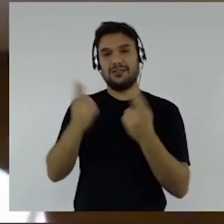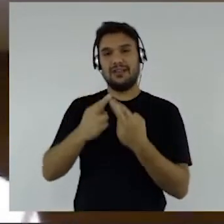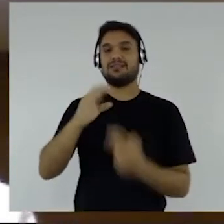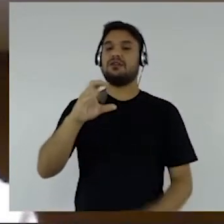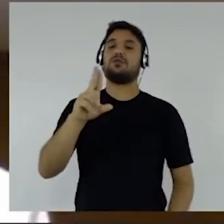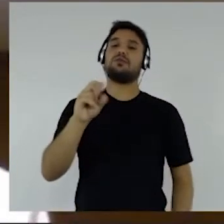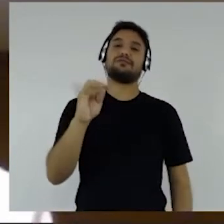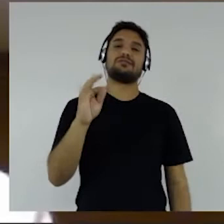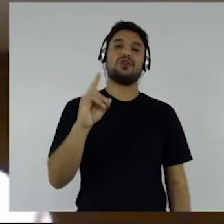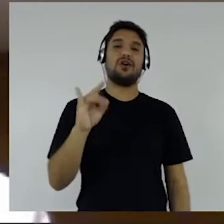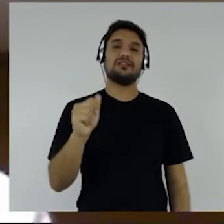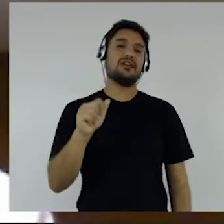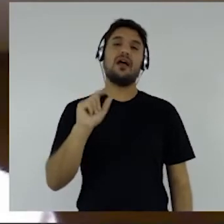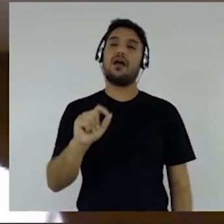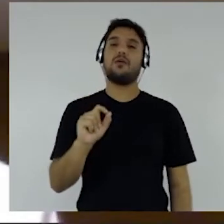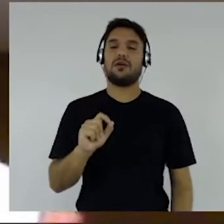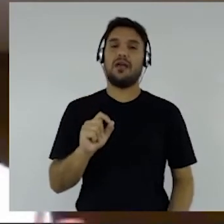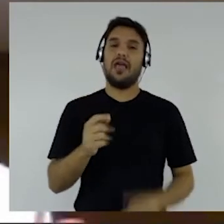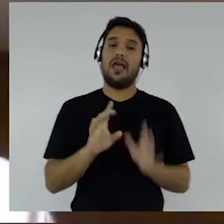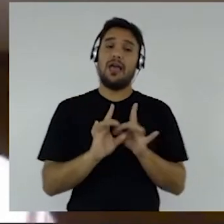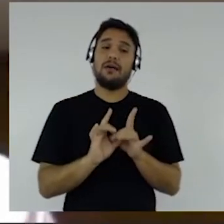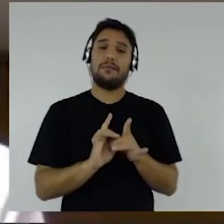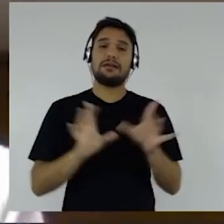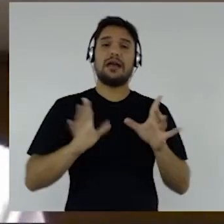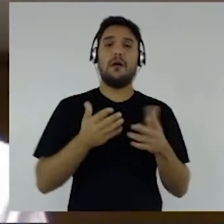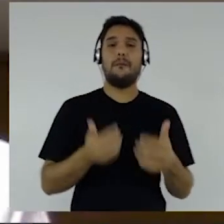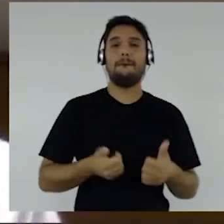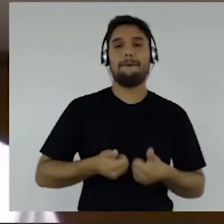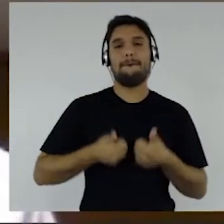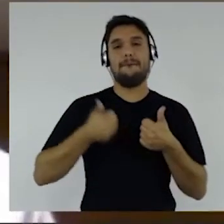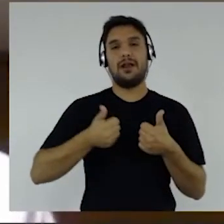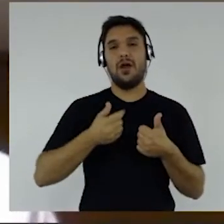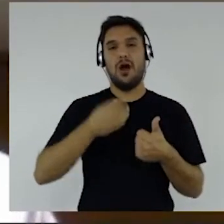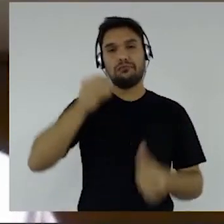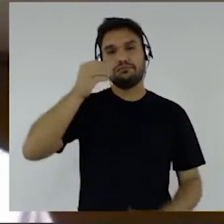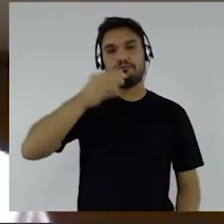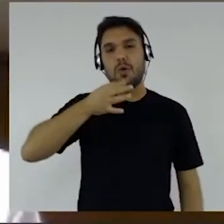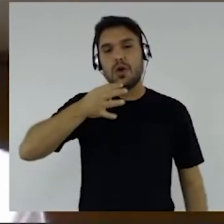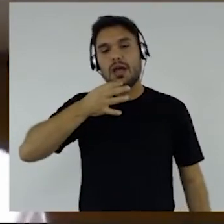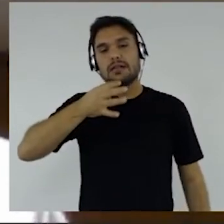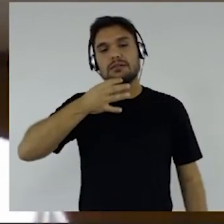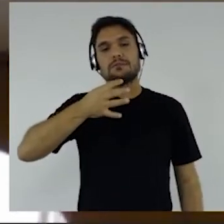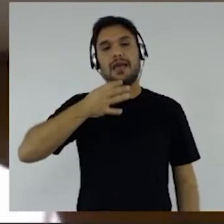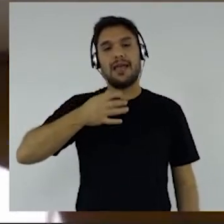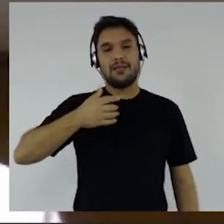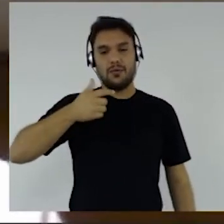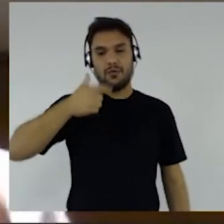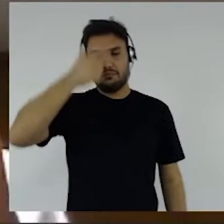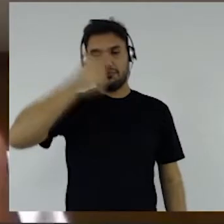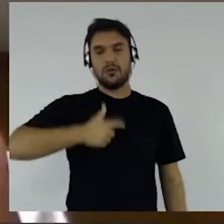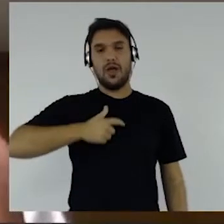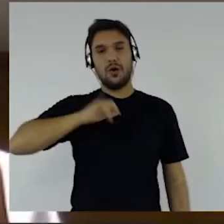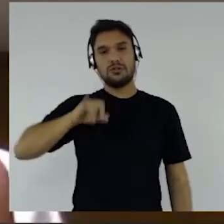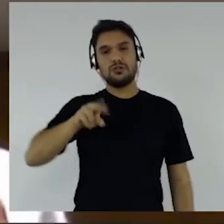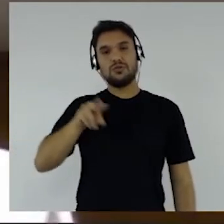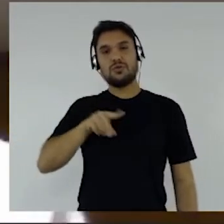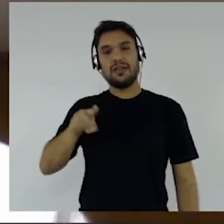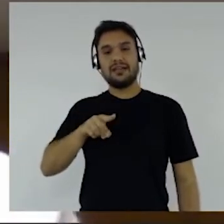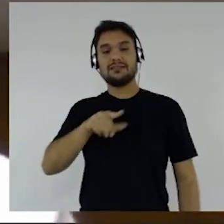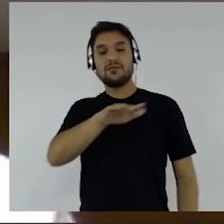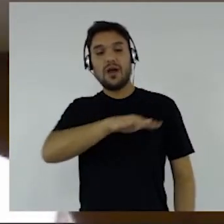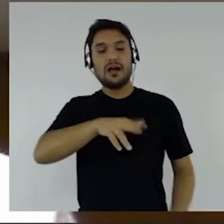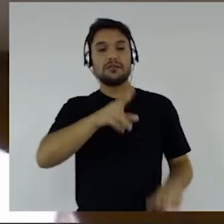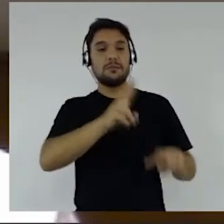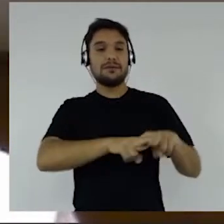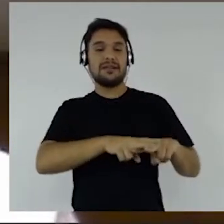de custódia é permitir um melhor conhecimento por parte do magistrado, sobretudo nos casos de